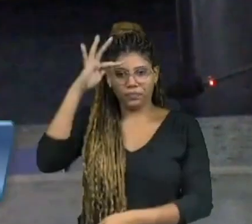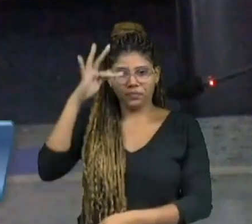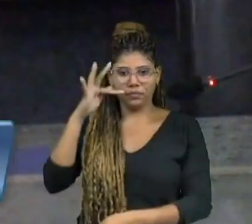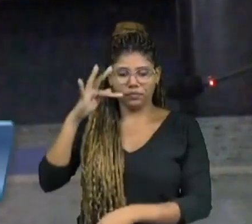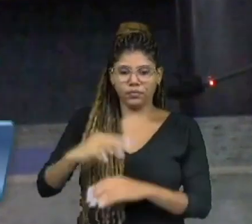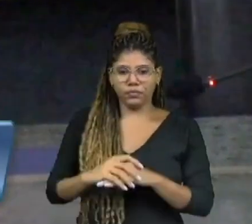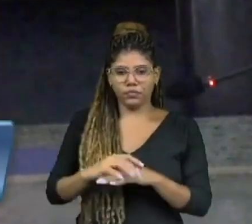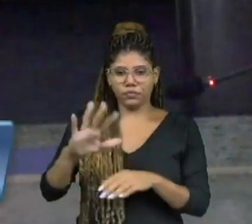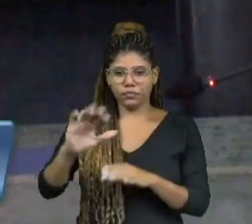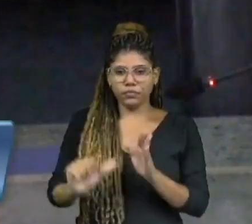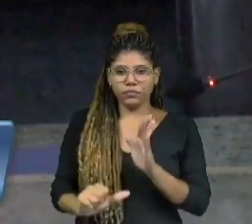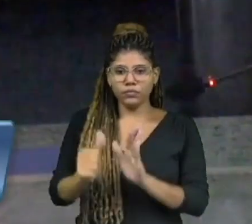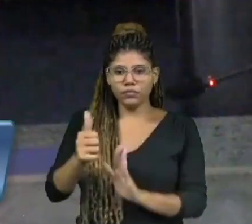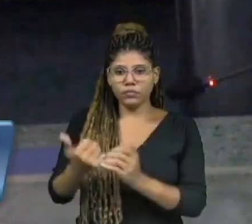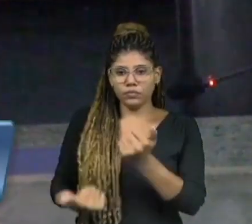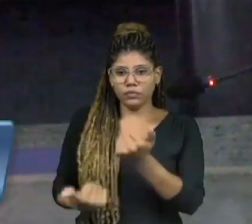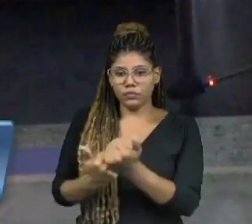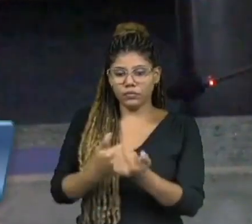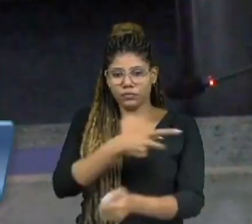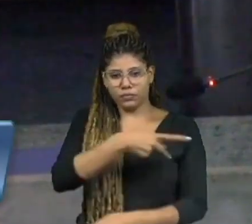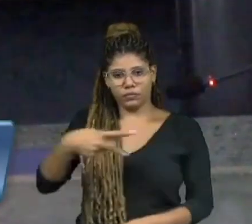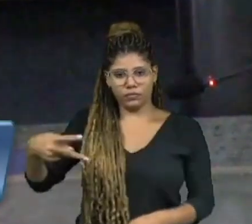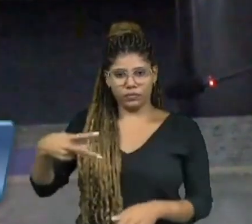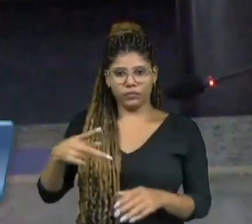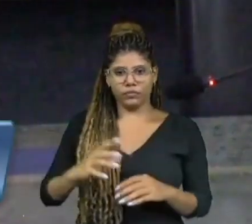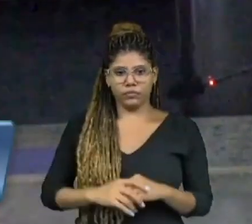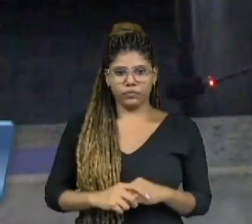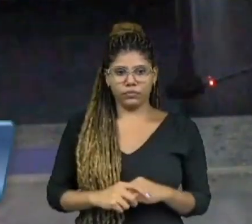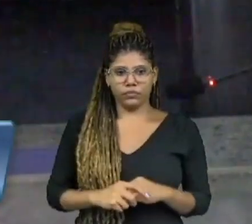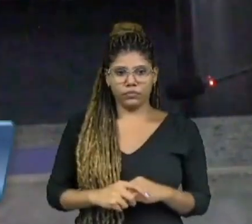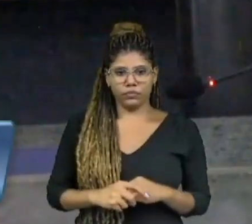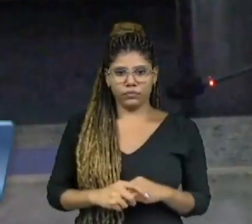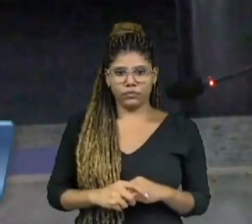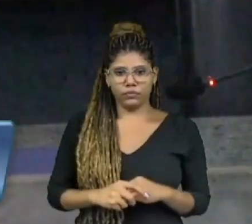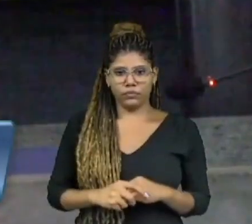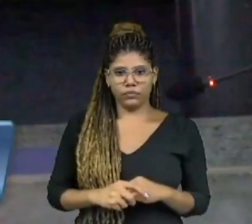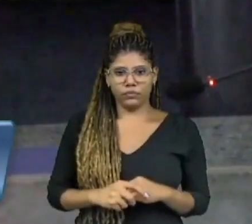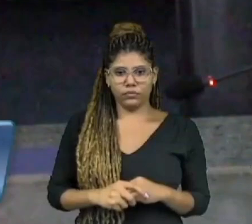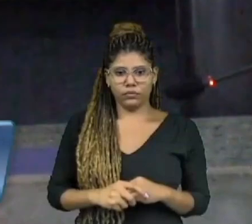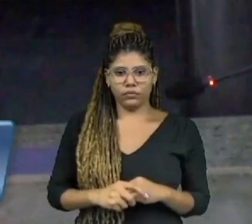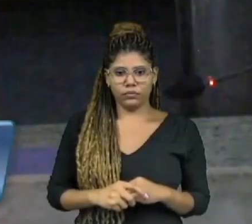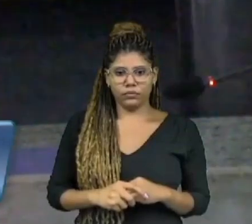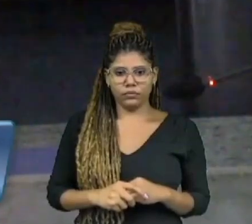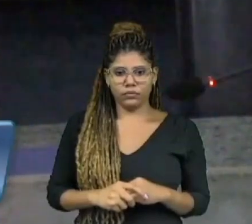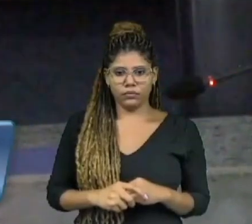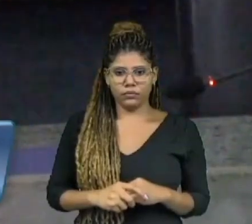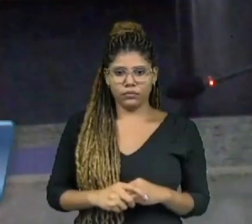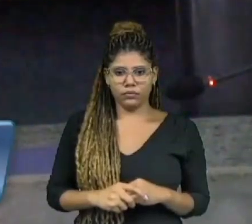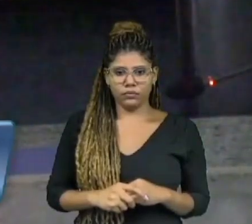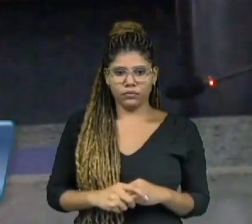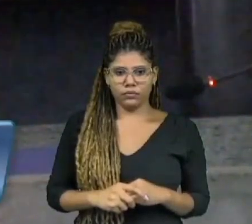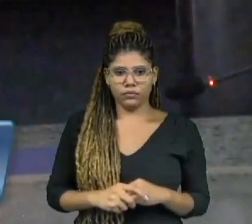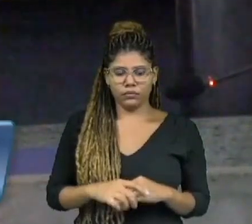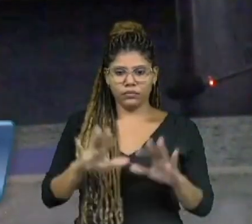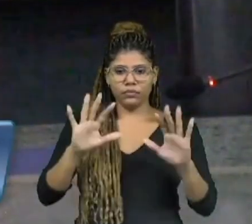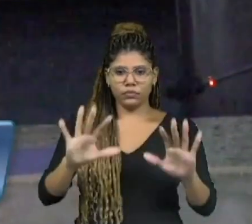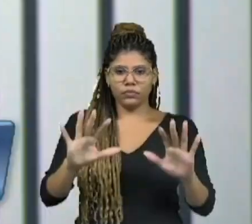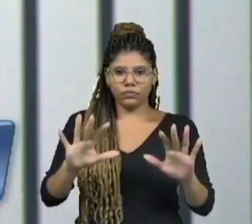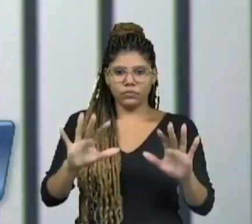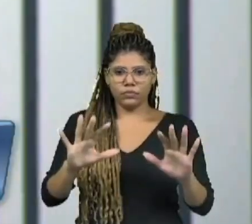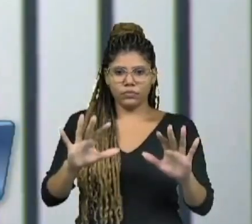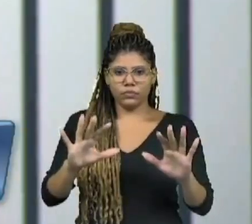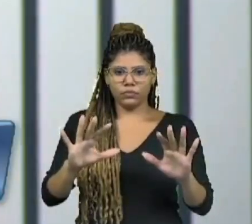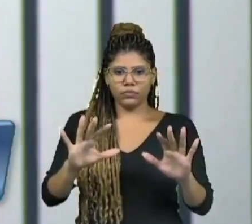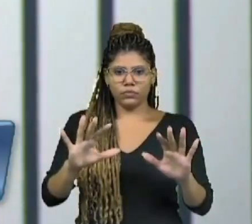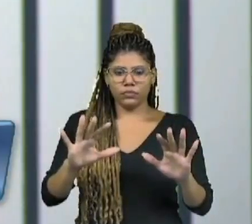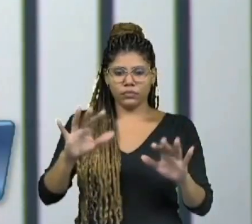presidente, primeiro vice-presidente desta casa, eu acho isso... Doutora Silvana, Vossa Excelência me permite?